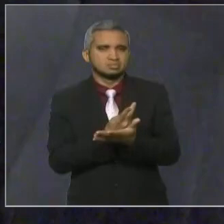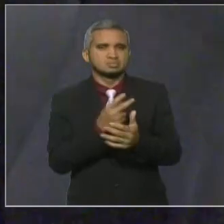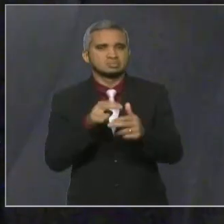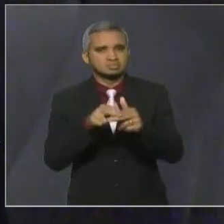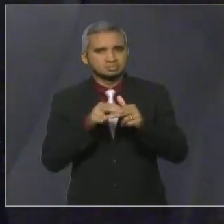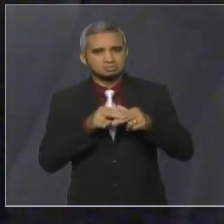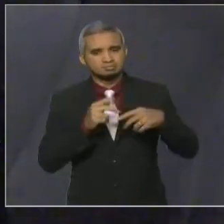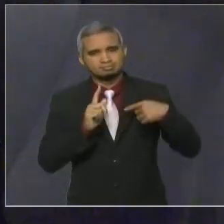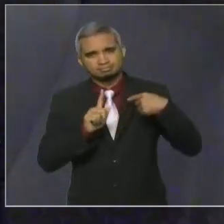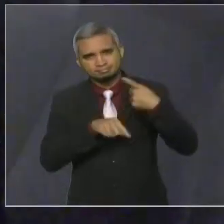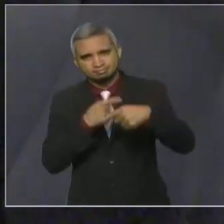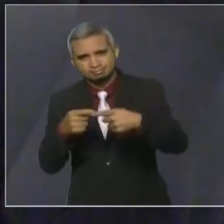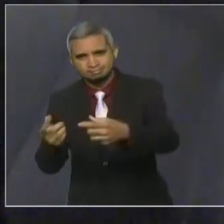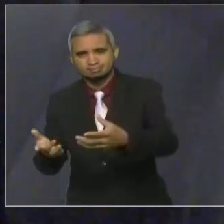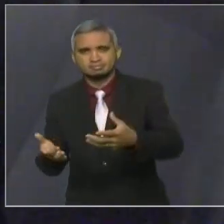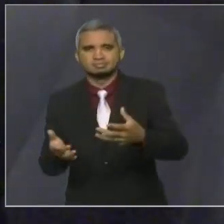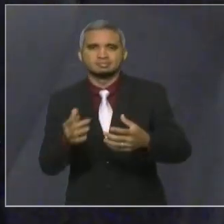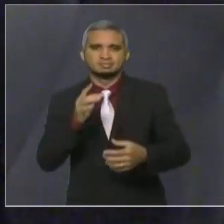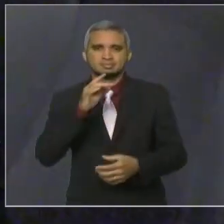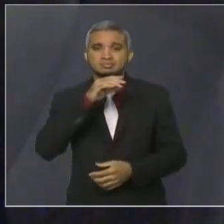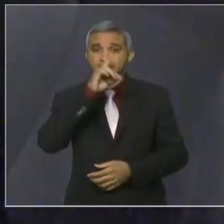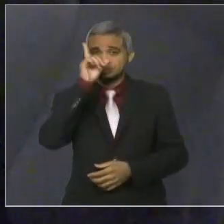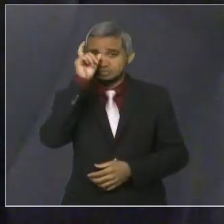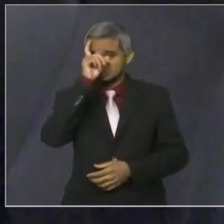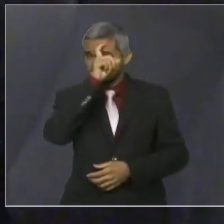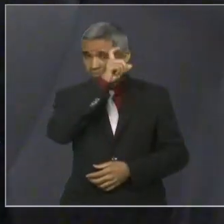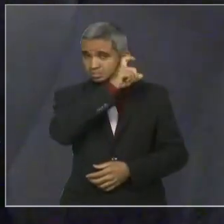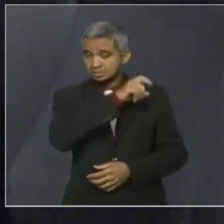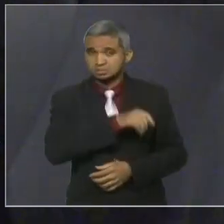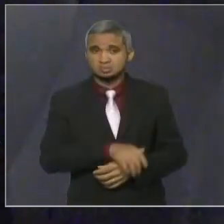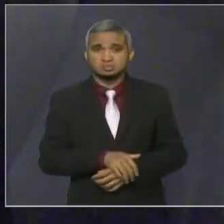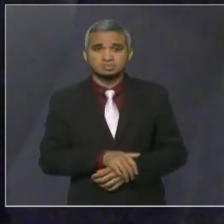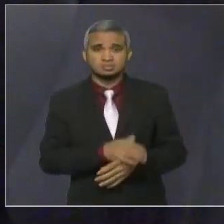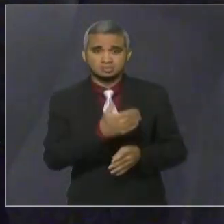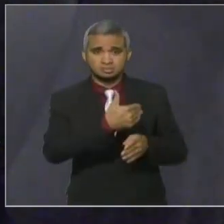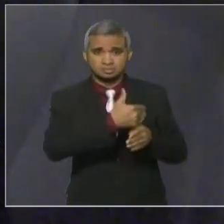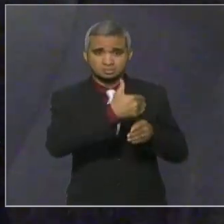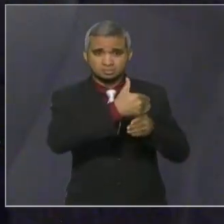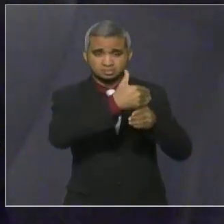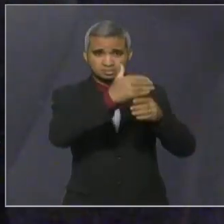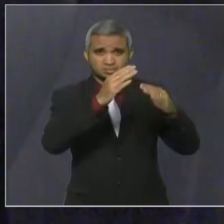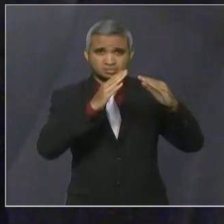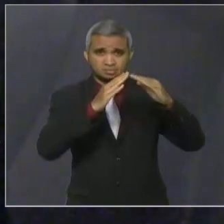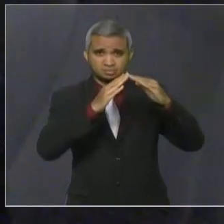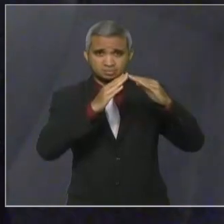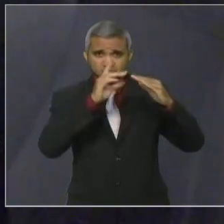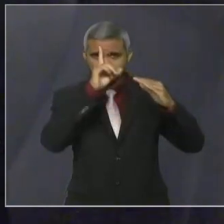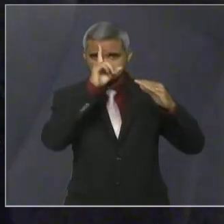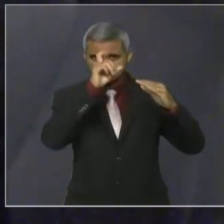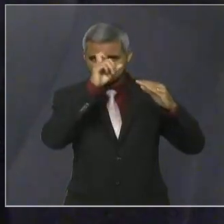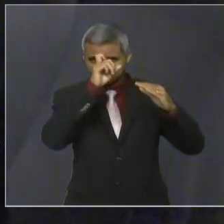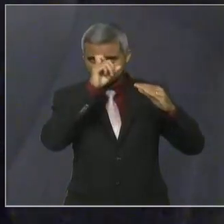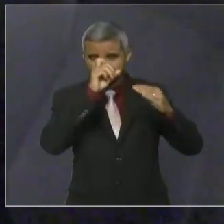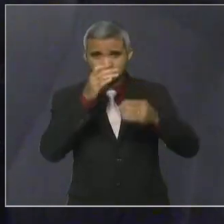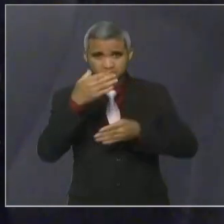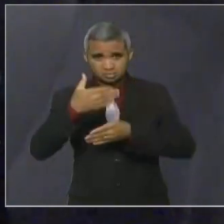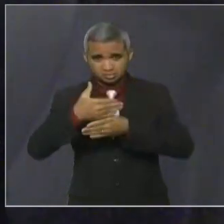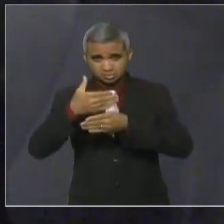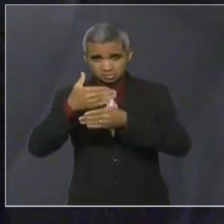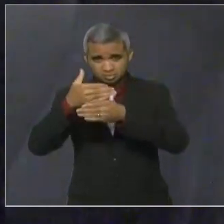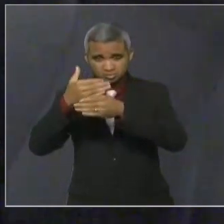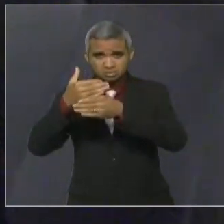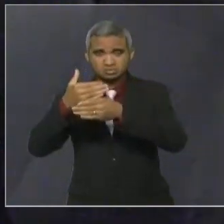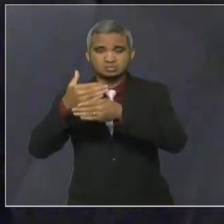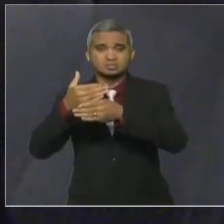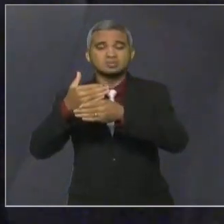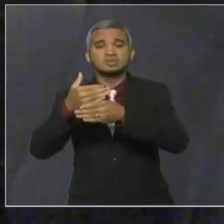questões. Construir um hospital, construir uma casa de saúde, um nosocômio, é muito fácil. O difícil é o